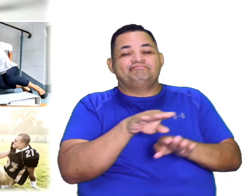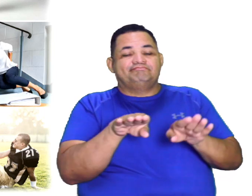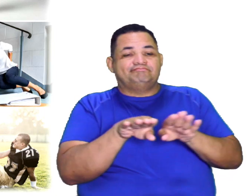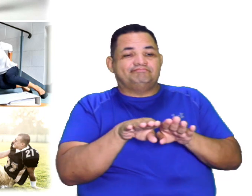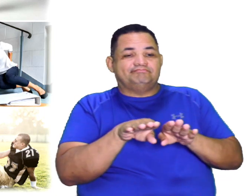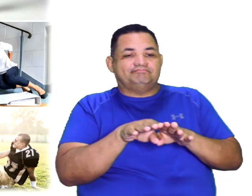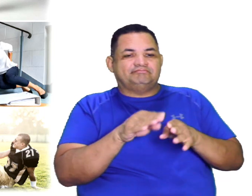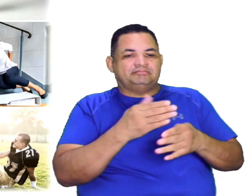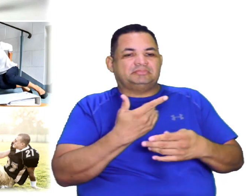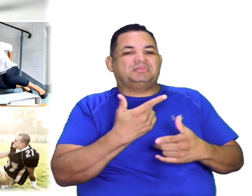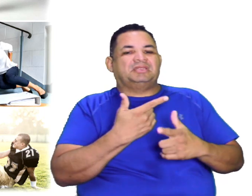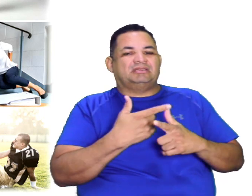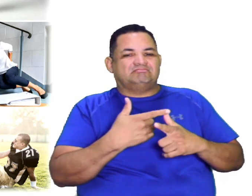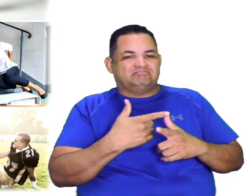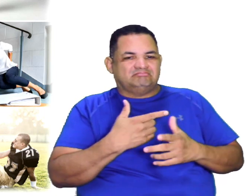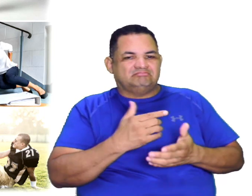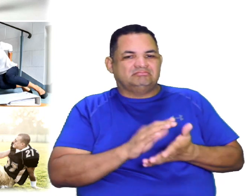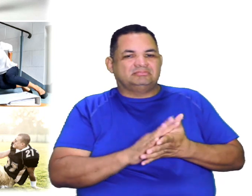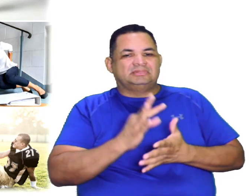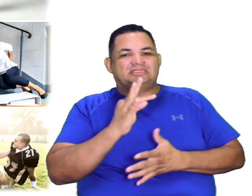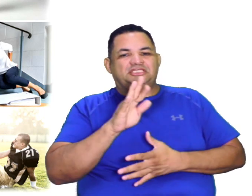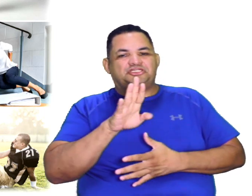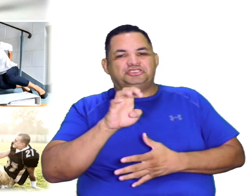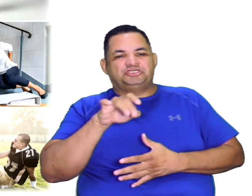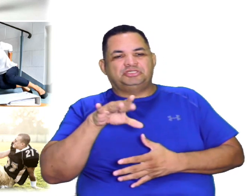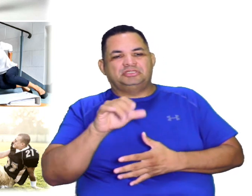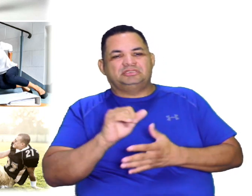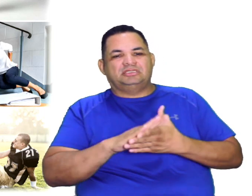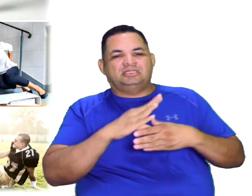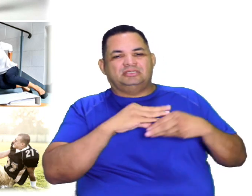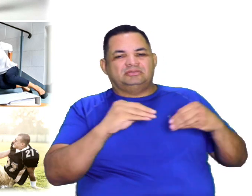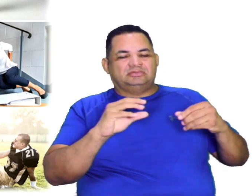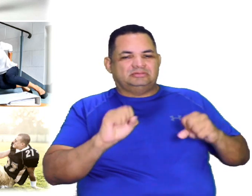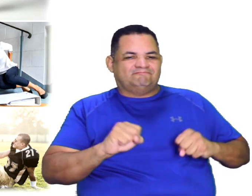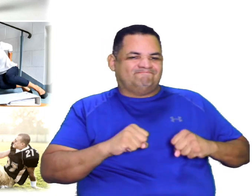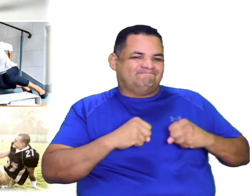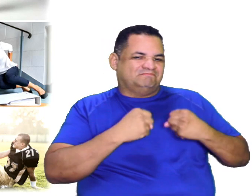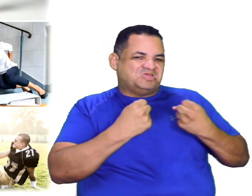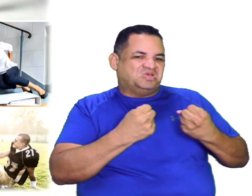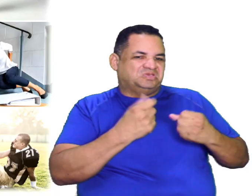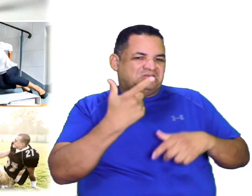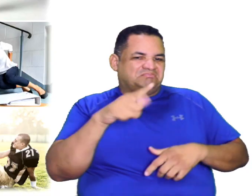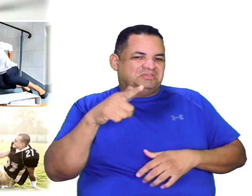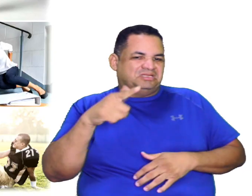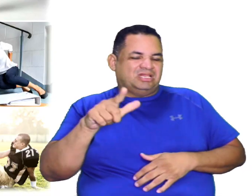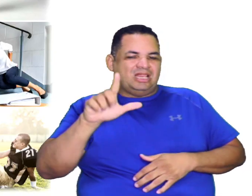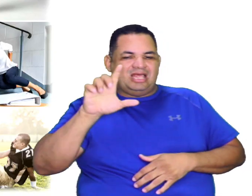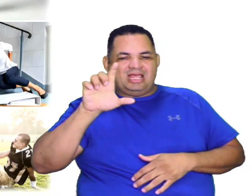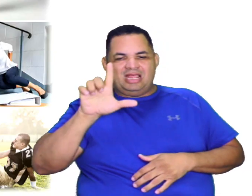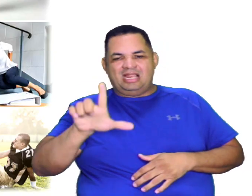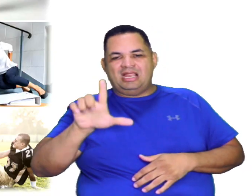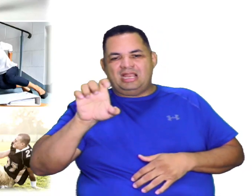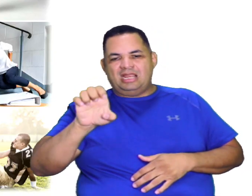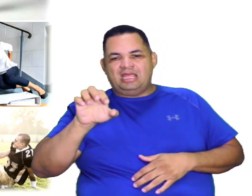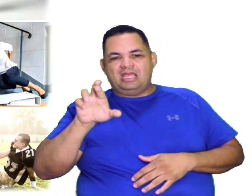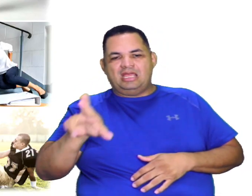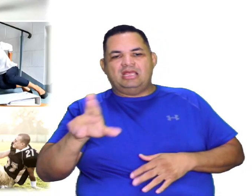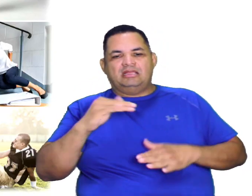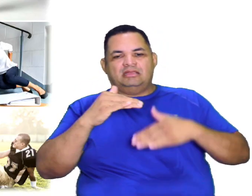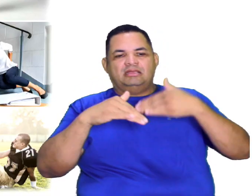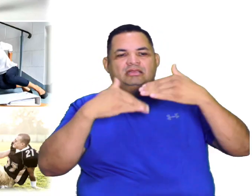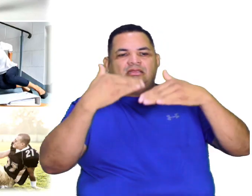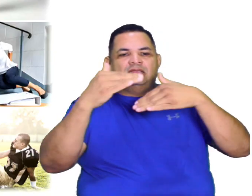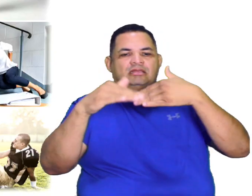também tem aí as lesões crônicas, como tendinites, lesões por esforço repetitivo, que vão se desenvolvendo